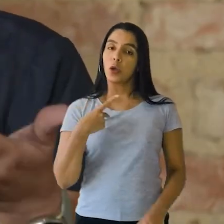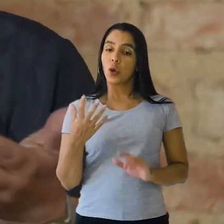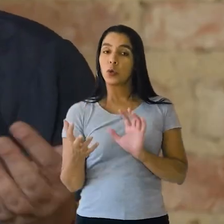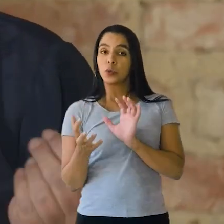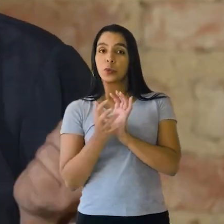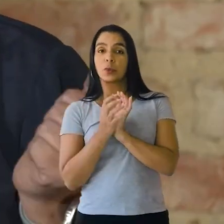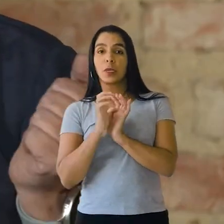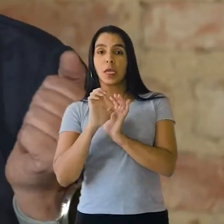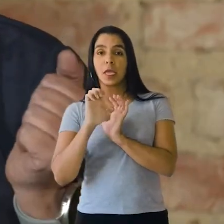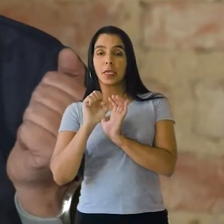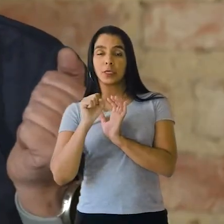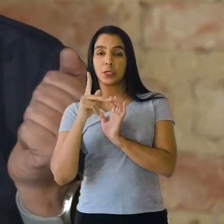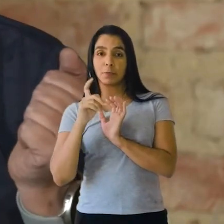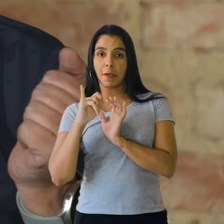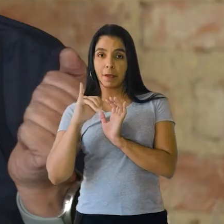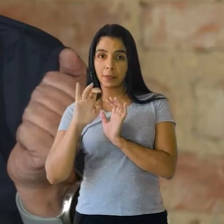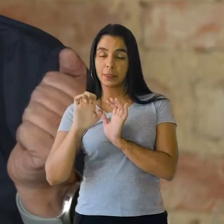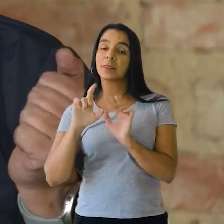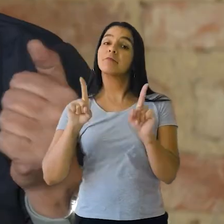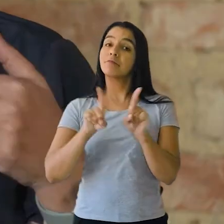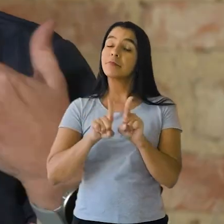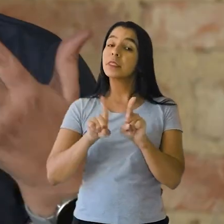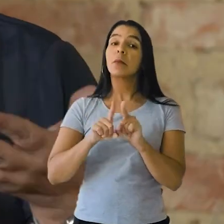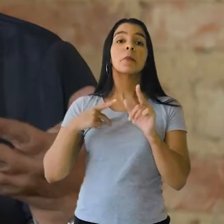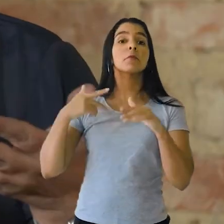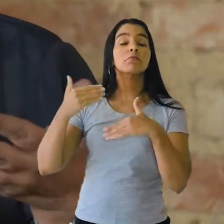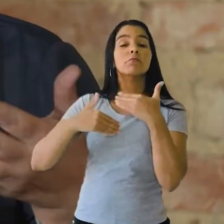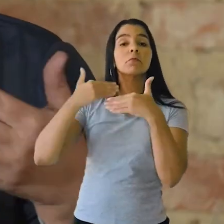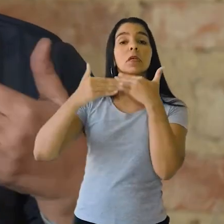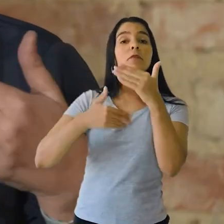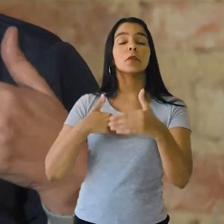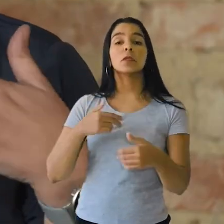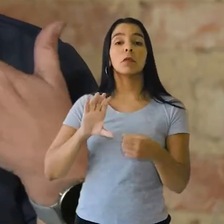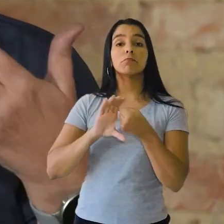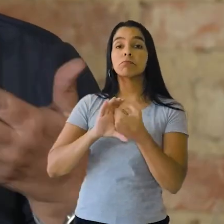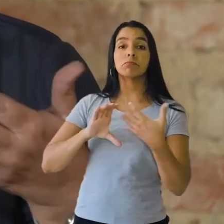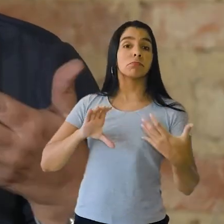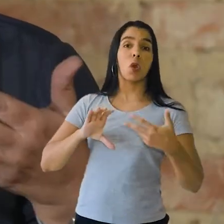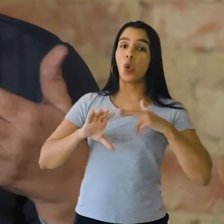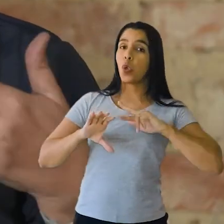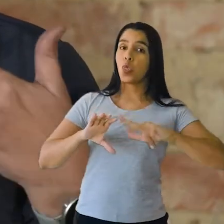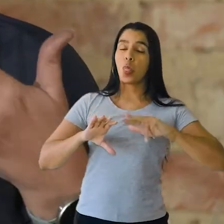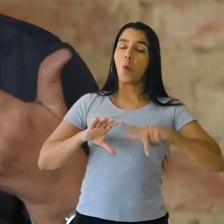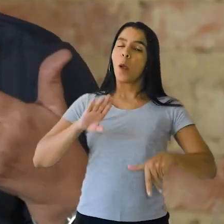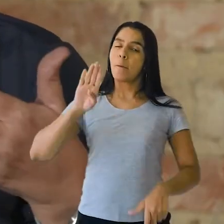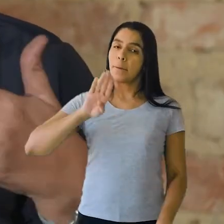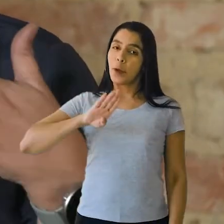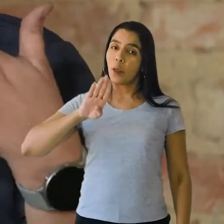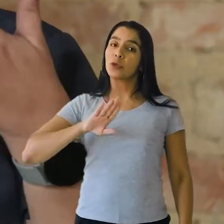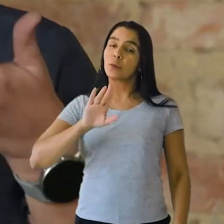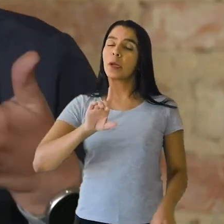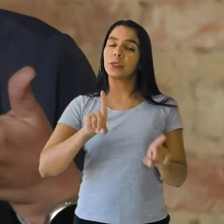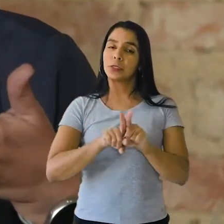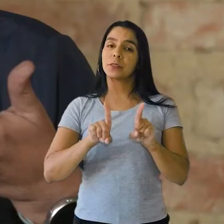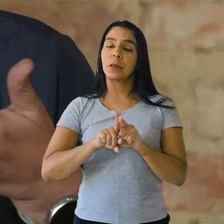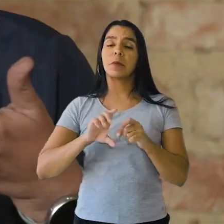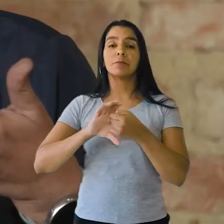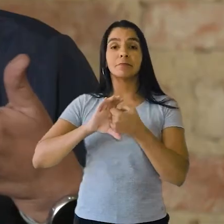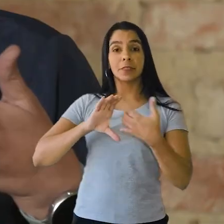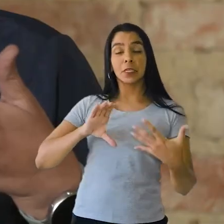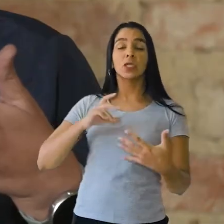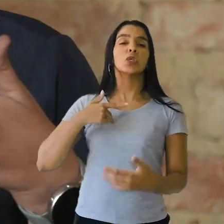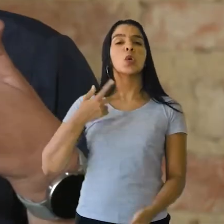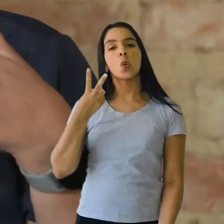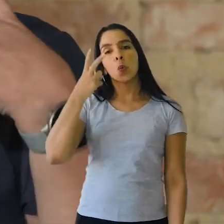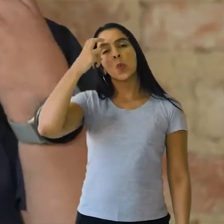né, a nossa espécie, e inclusive a evoluções de aspectos que não são